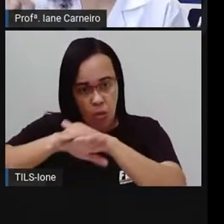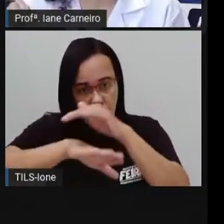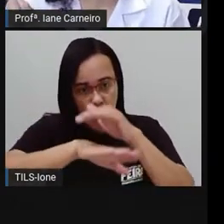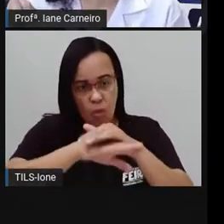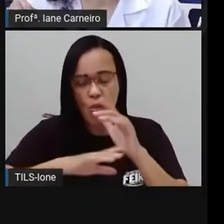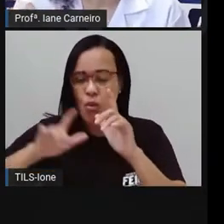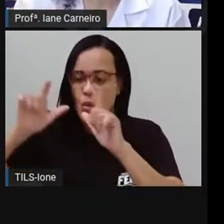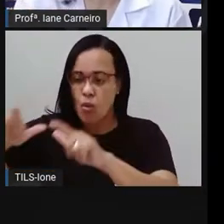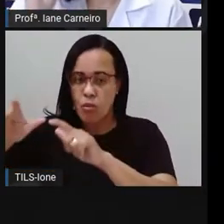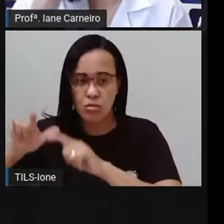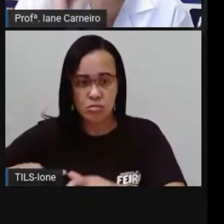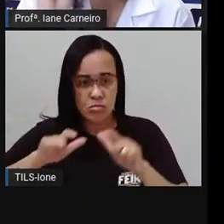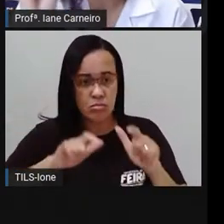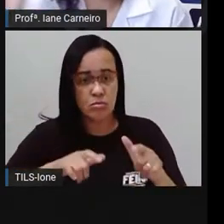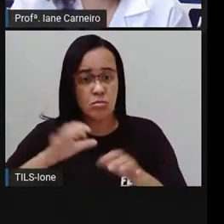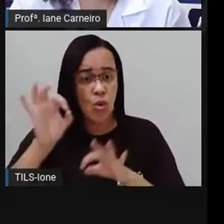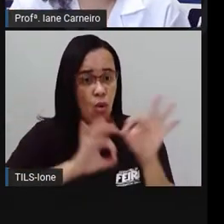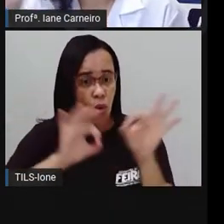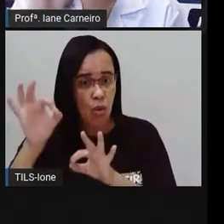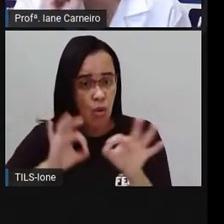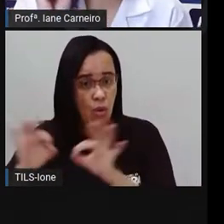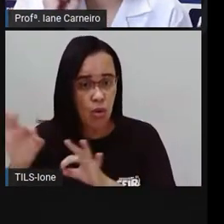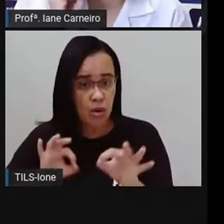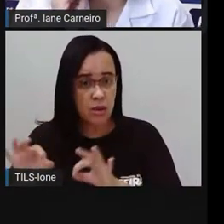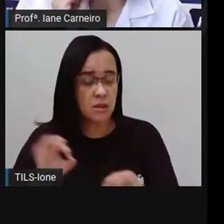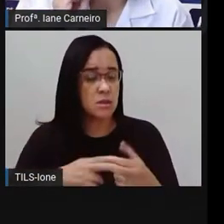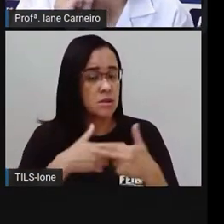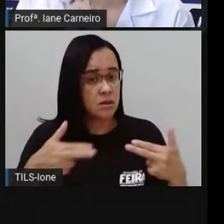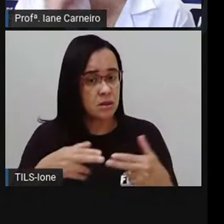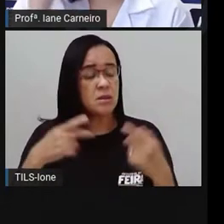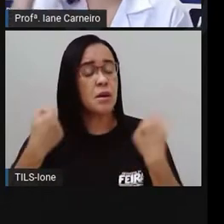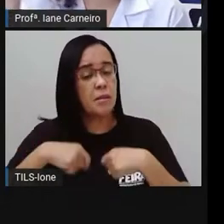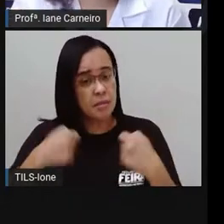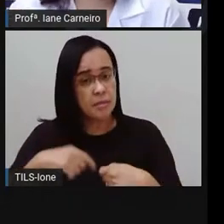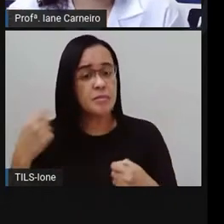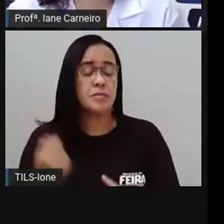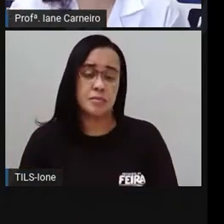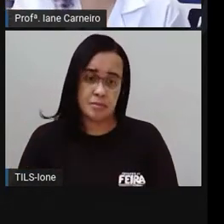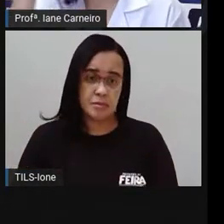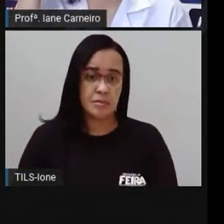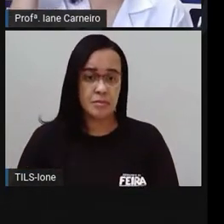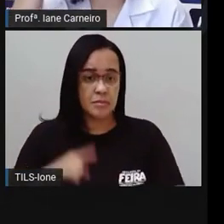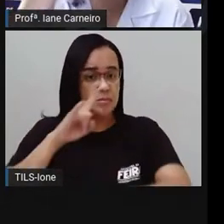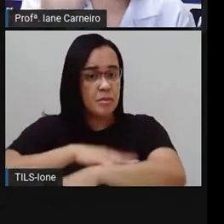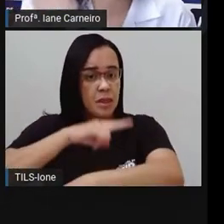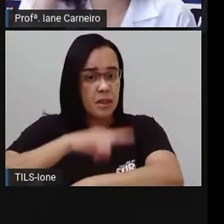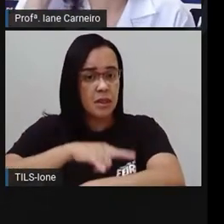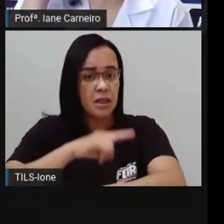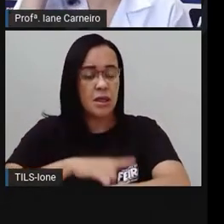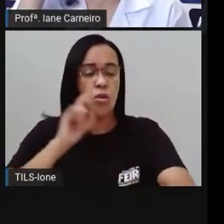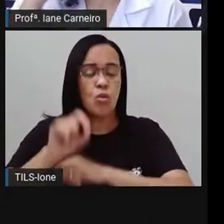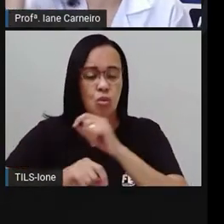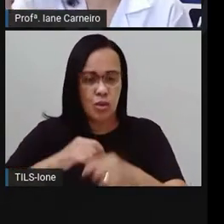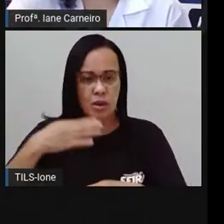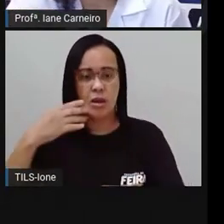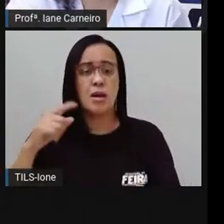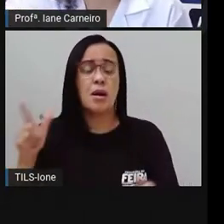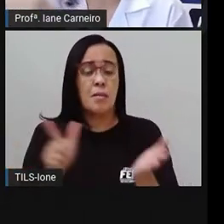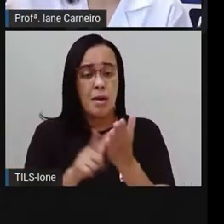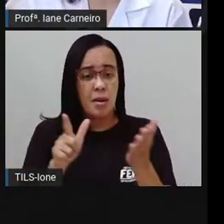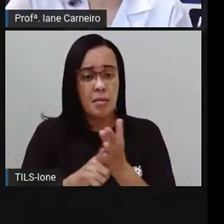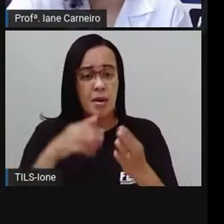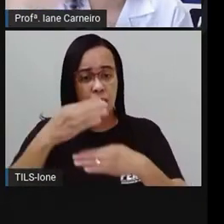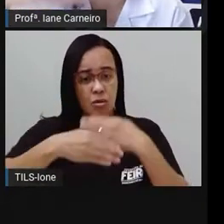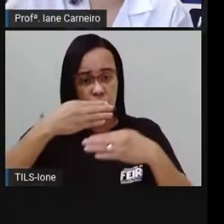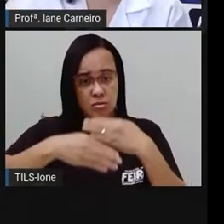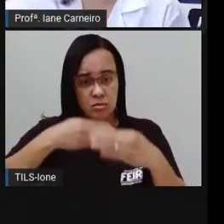devido lugar, né? Então, cada coisa tem o seu cantinho de ficar. Então, lá no banheiro, a gente vai colocar papel higiênico,